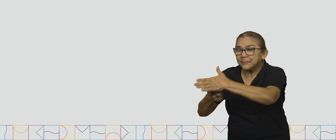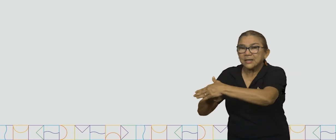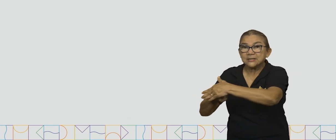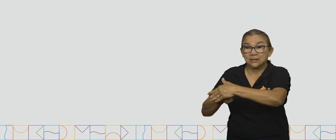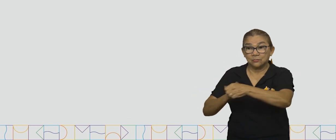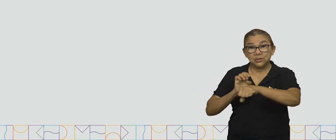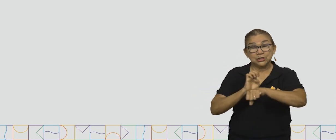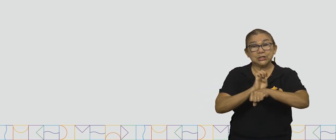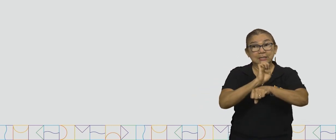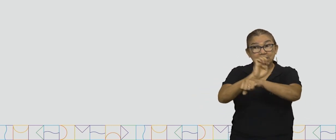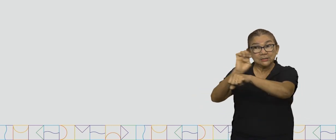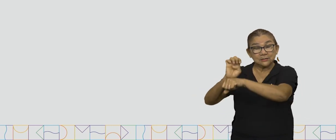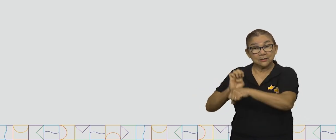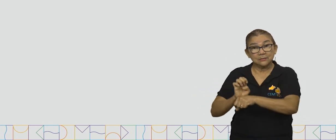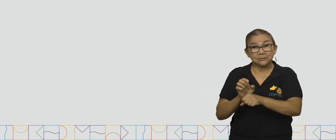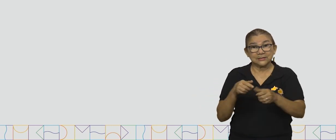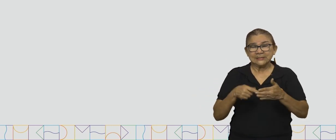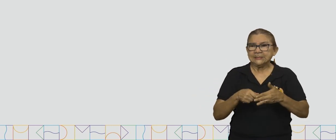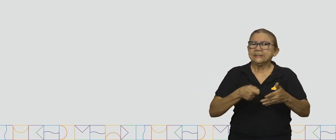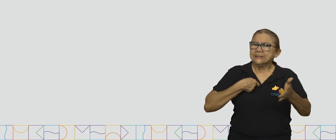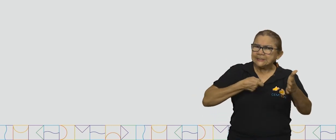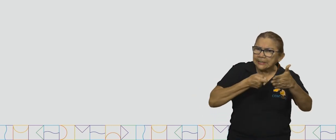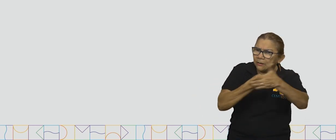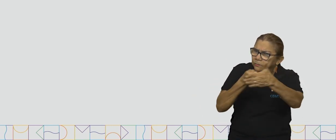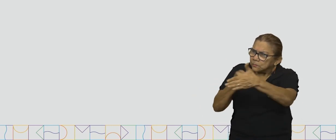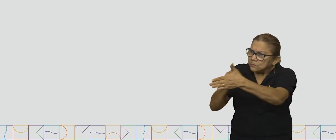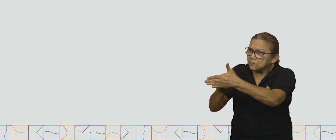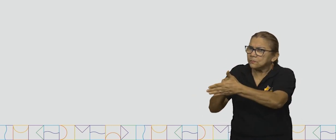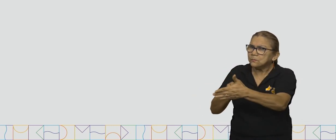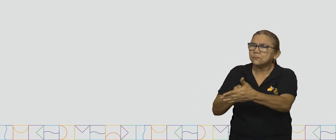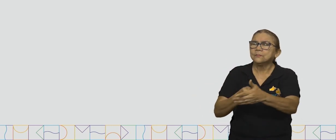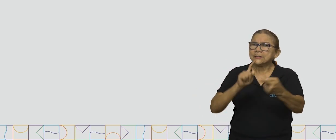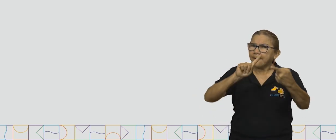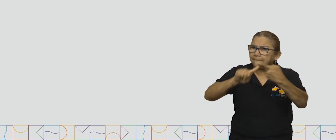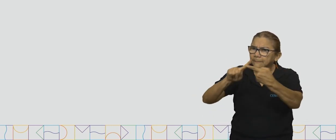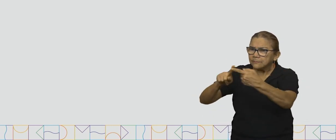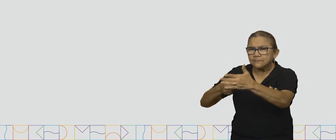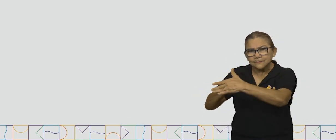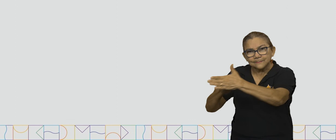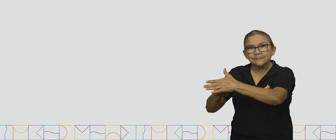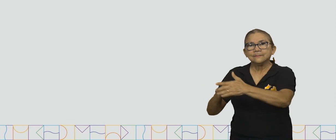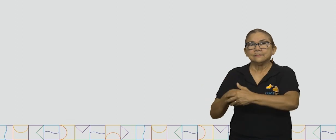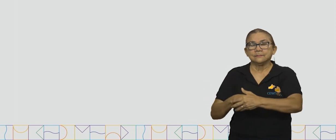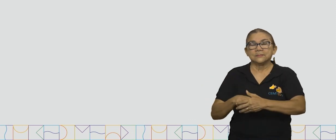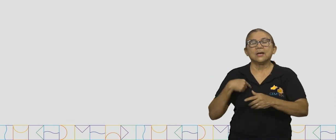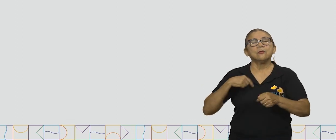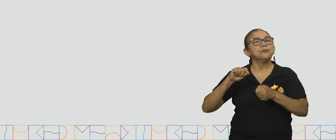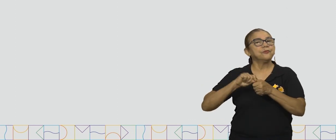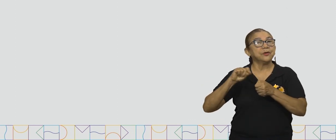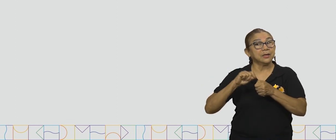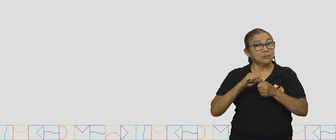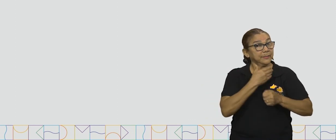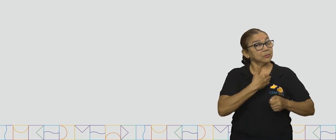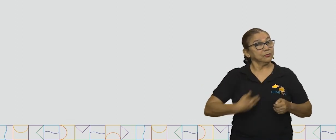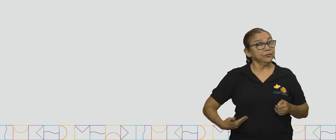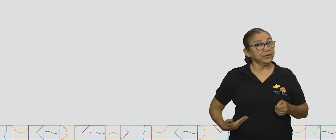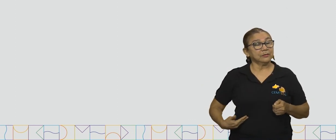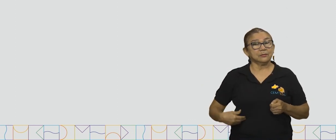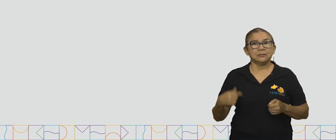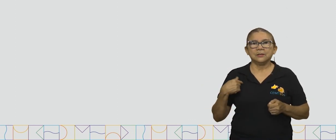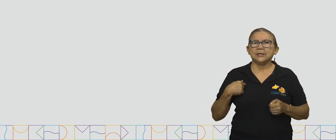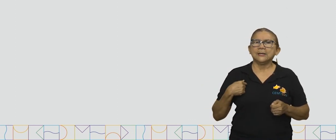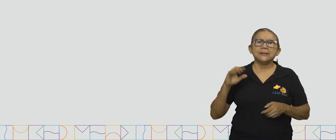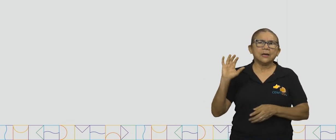isto é, pelas ações de terror praticadas ou incentivadas pelo governo. Os grandes símbolos desse